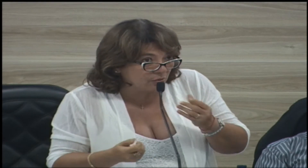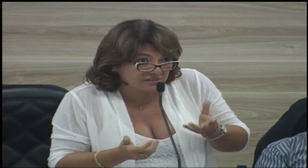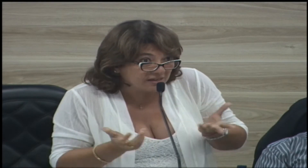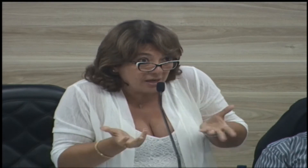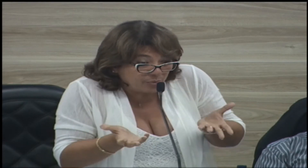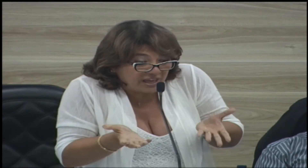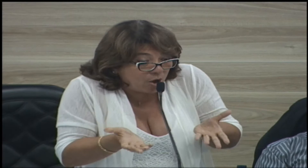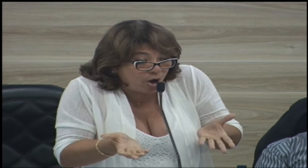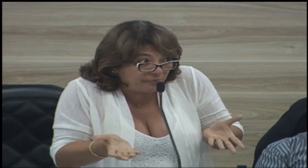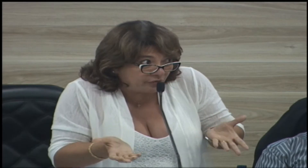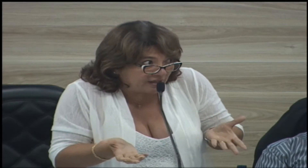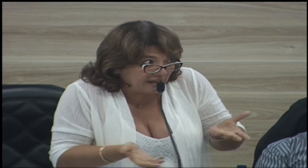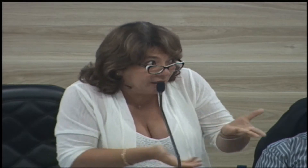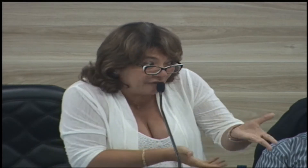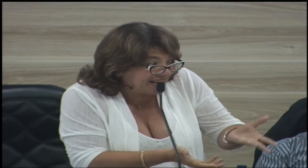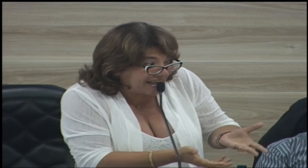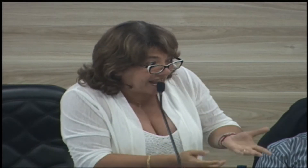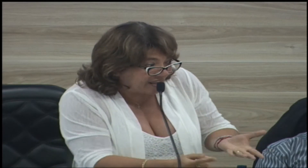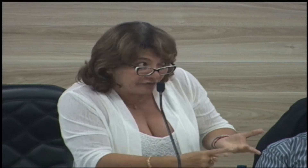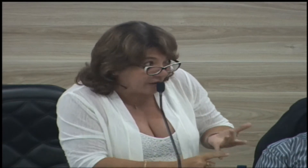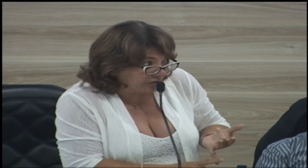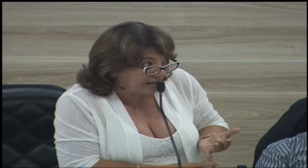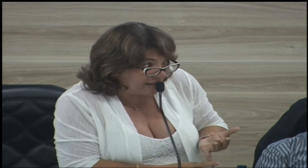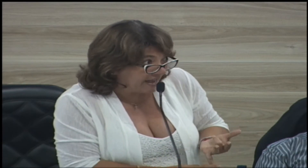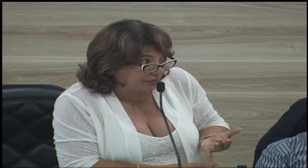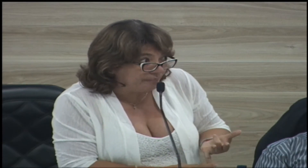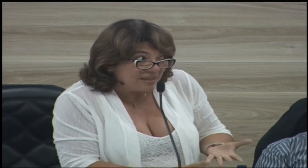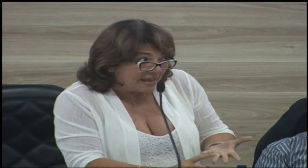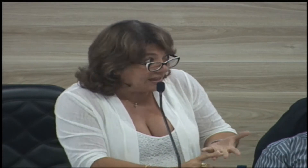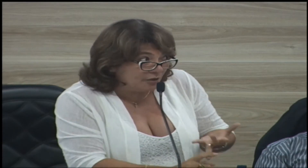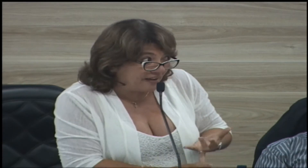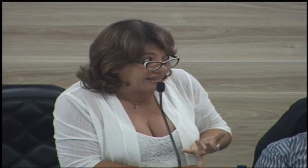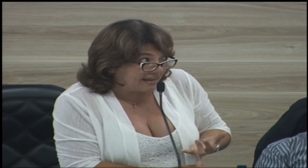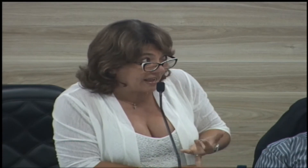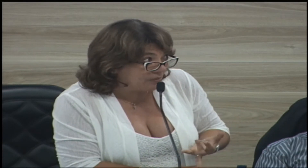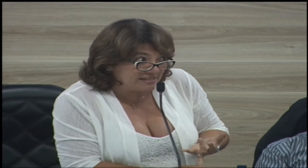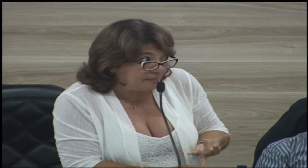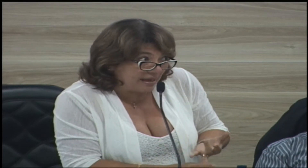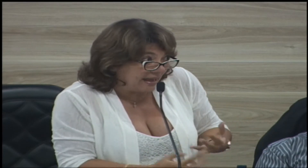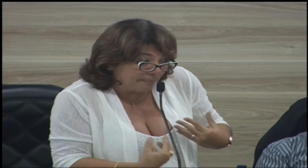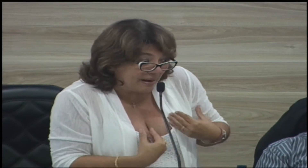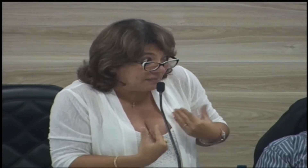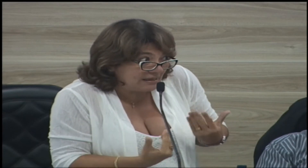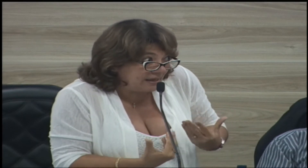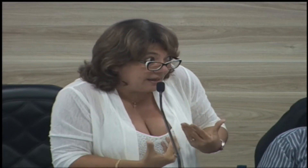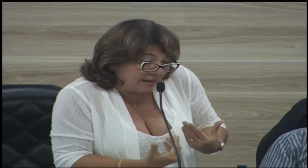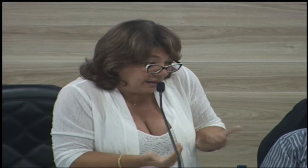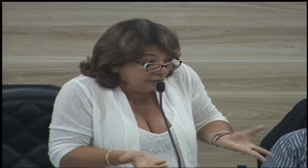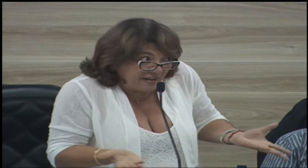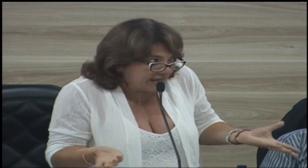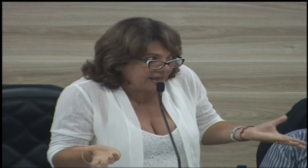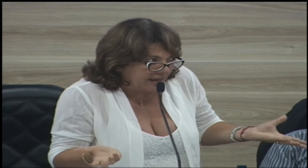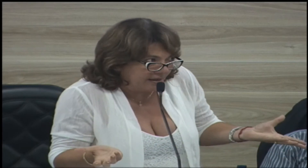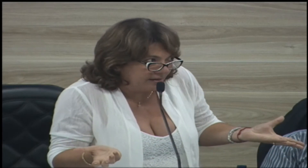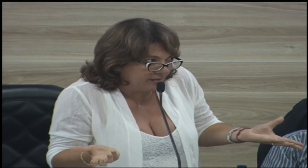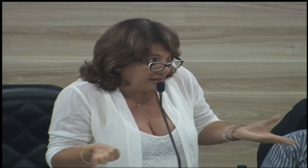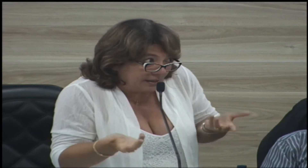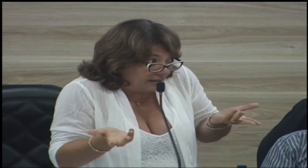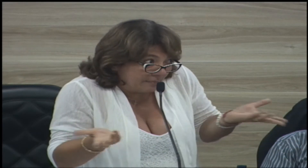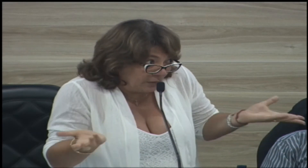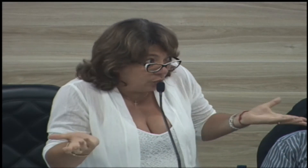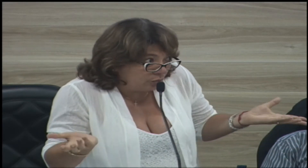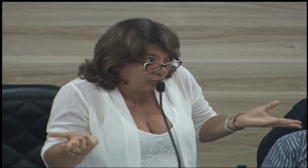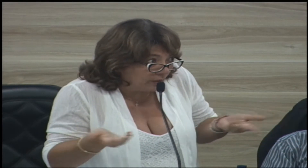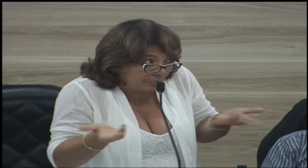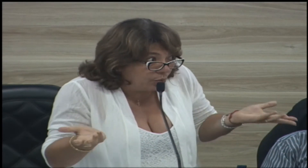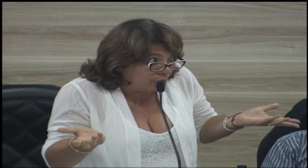fazer alguma coisa, porque é óbvio que ele não vai querer que falte remédio, ele não vai querer que o exame, para mim, ele não vai querer, porque ele